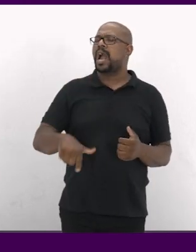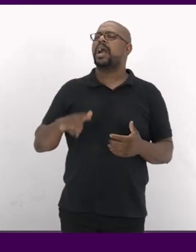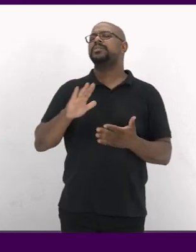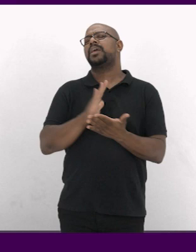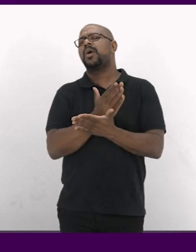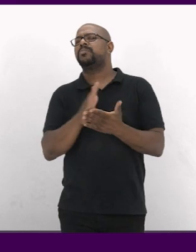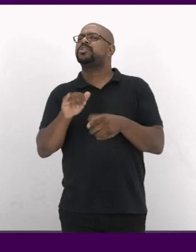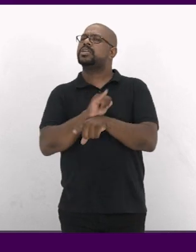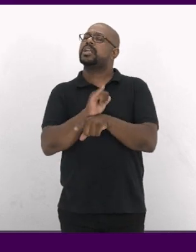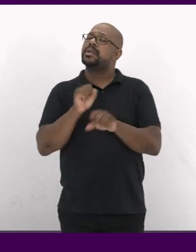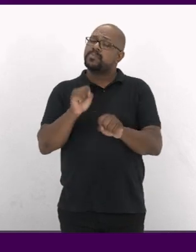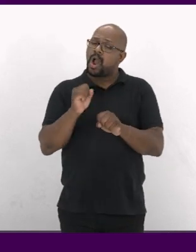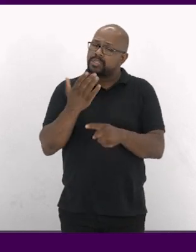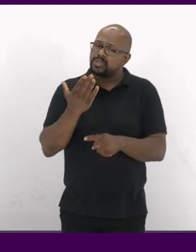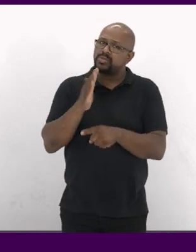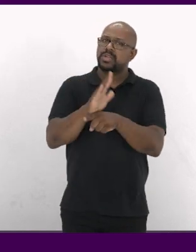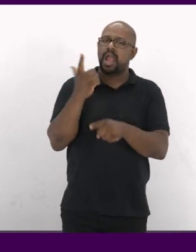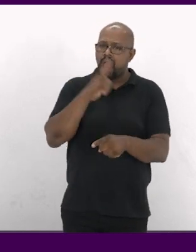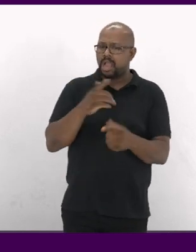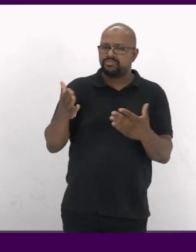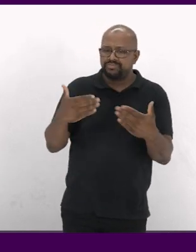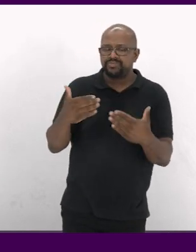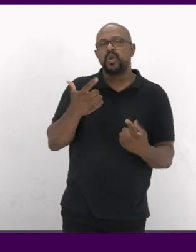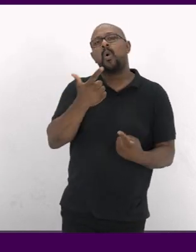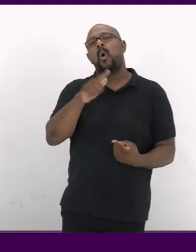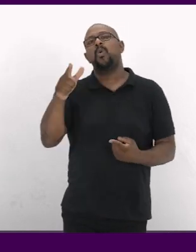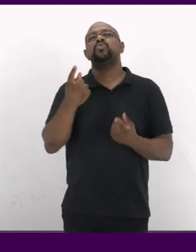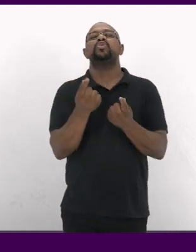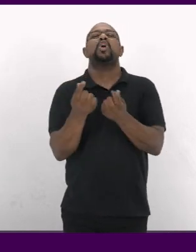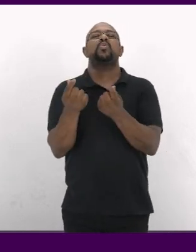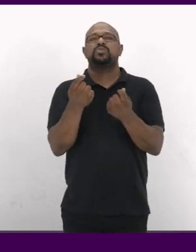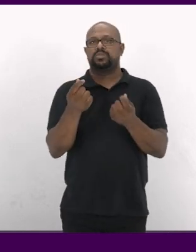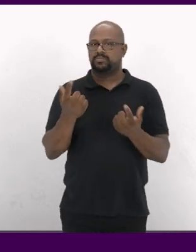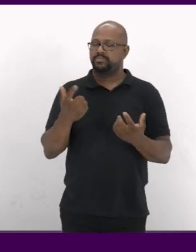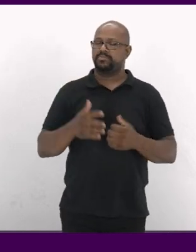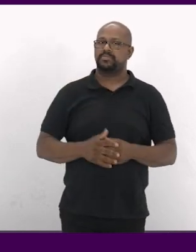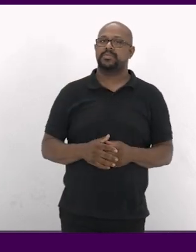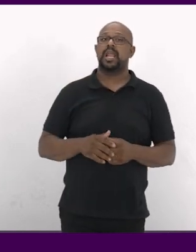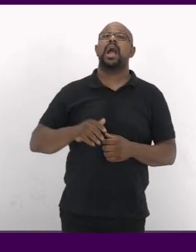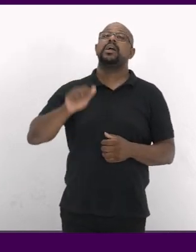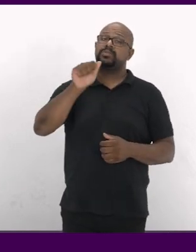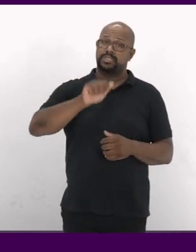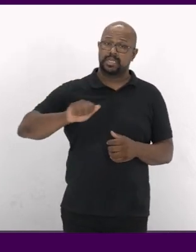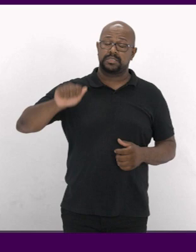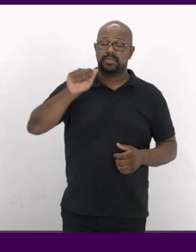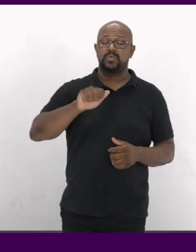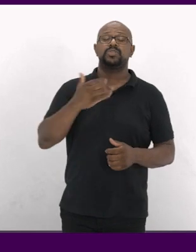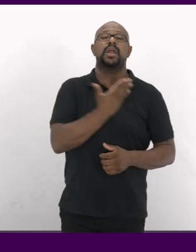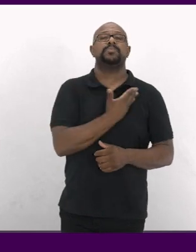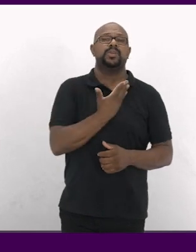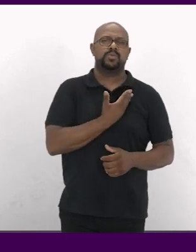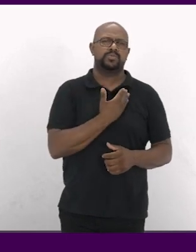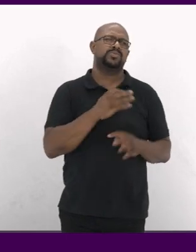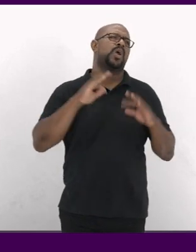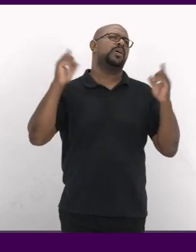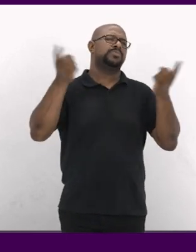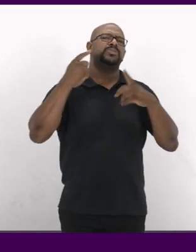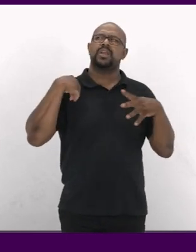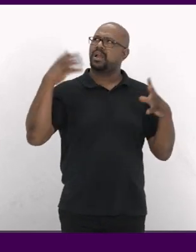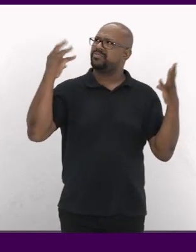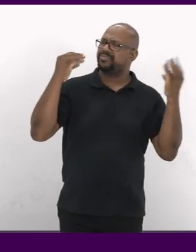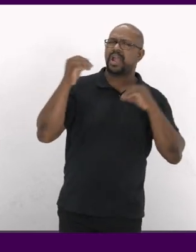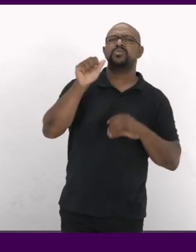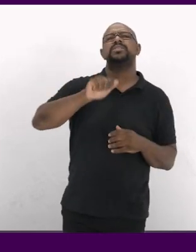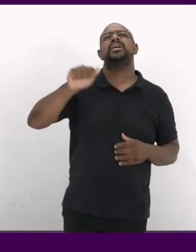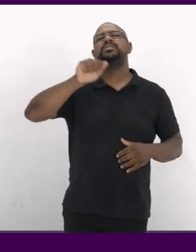apontamos algumas estratégias que podem ajudar a captar e a gerar outros recursos financeiros. Associação de amigos. Todo mundo já